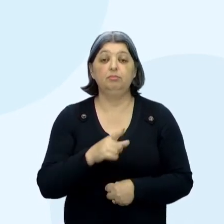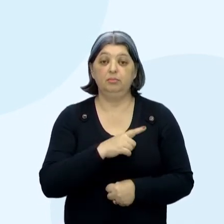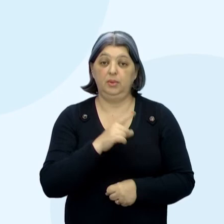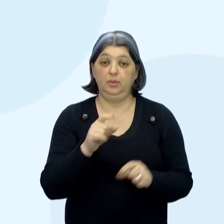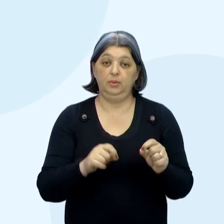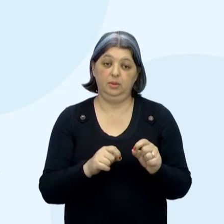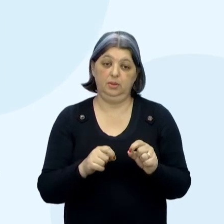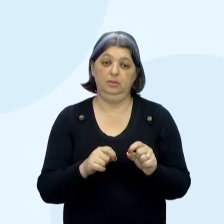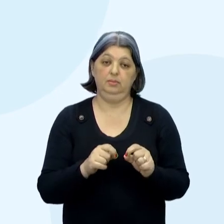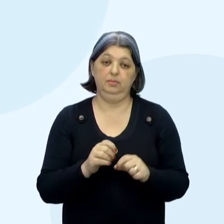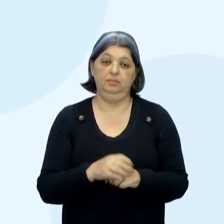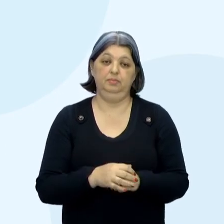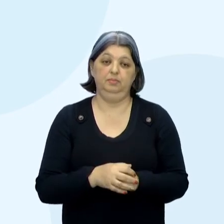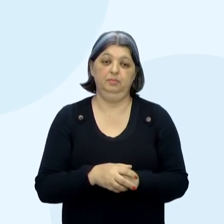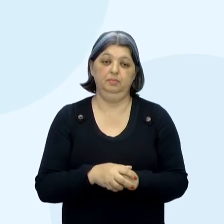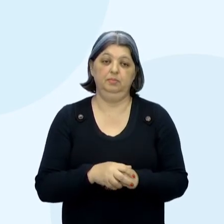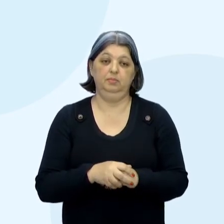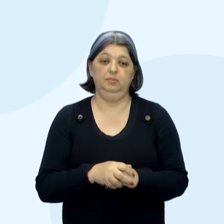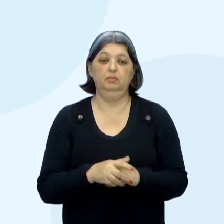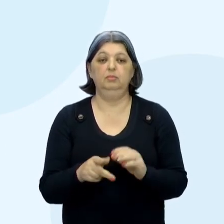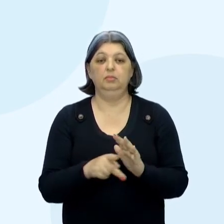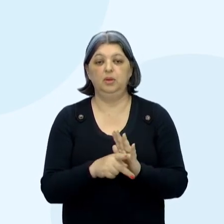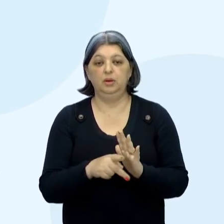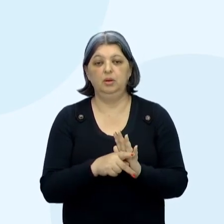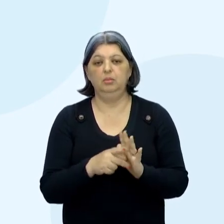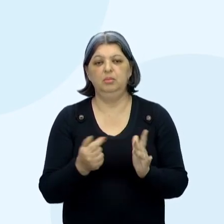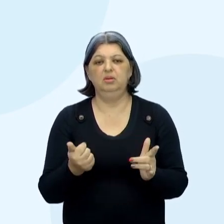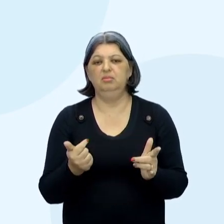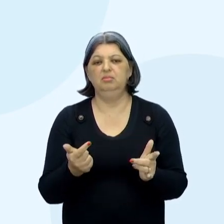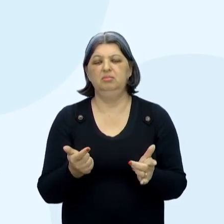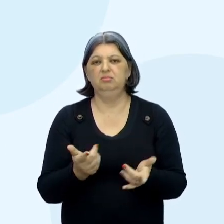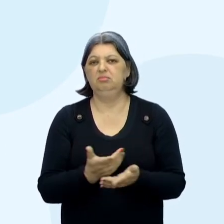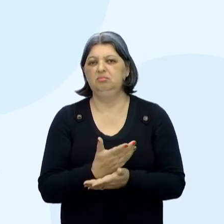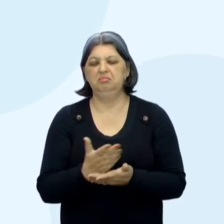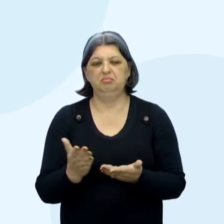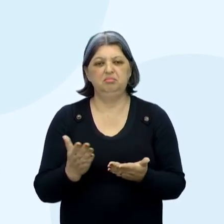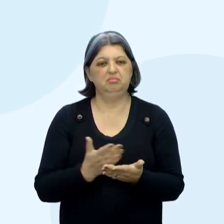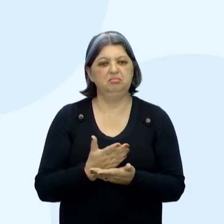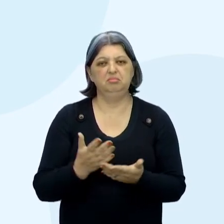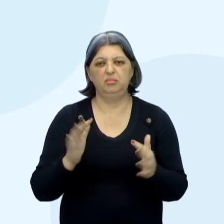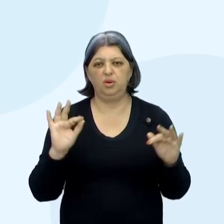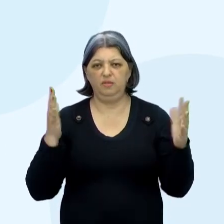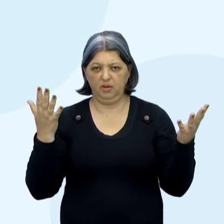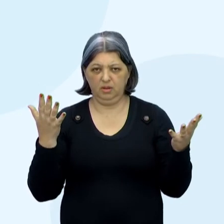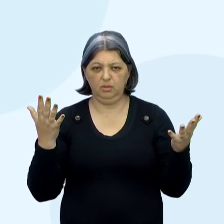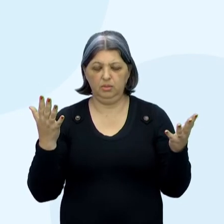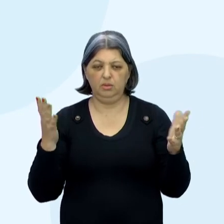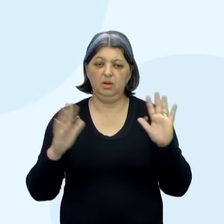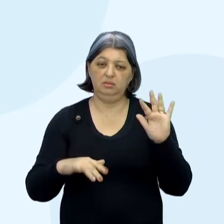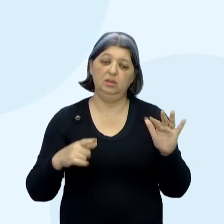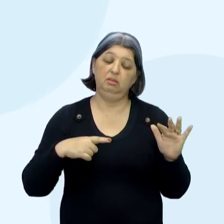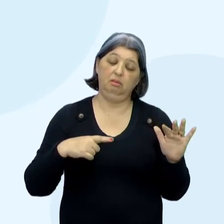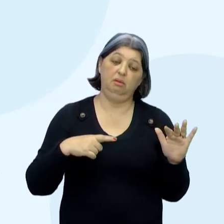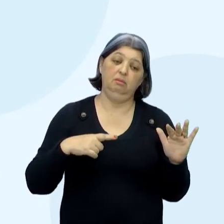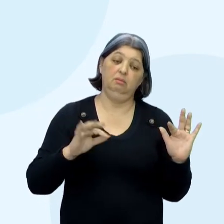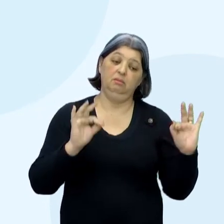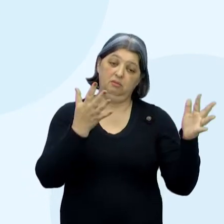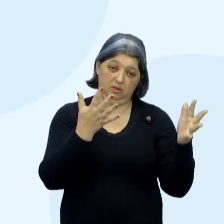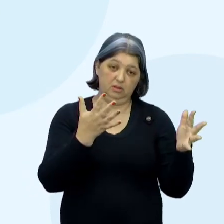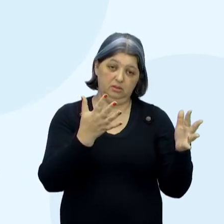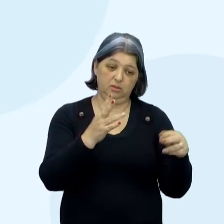uma dessacralização do evento. O que é isso, professor? Há determinadas festas